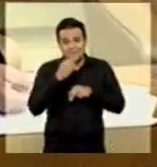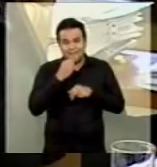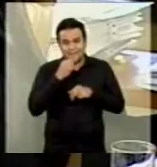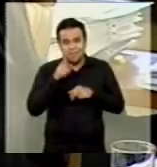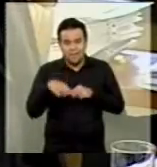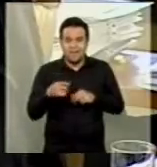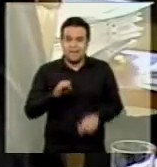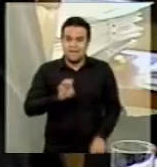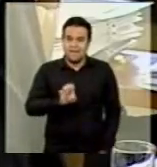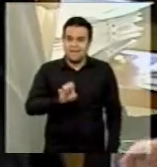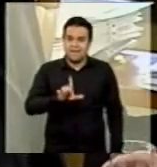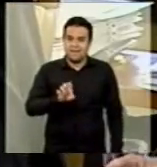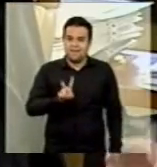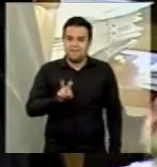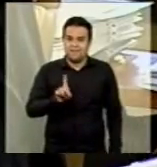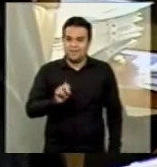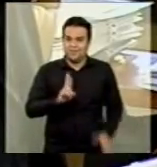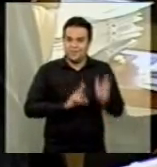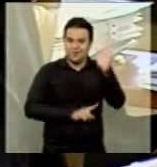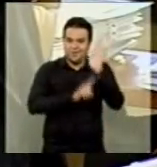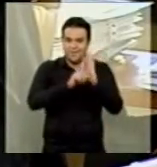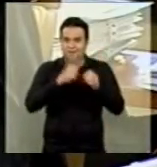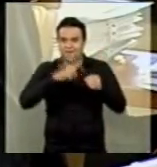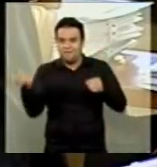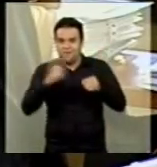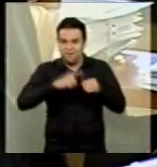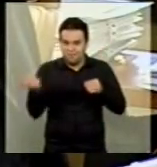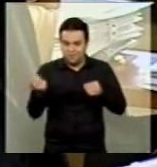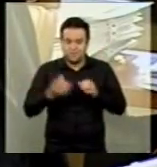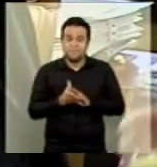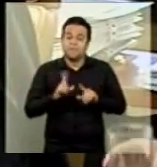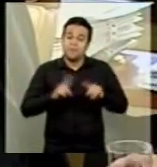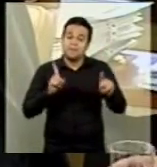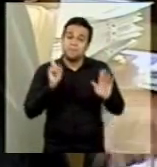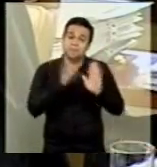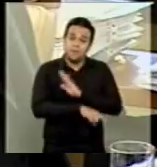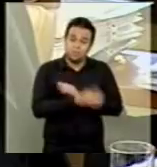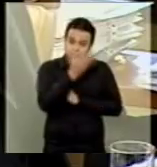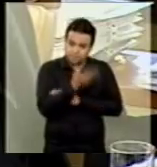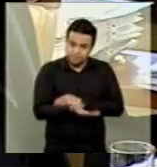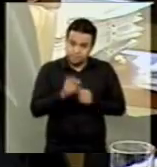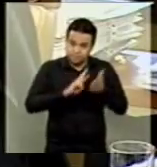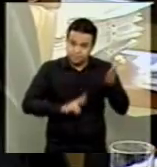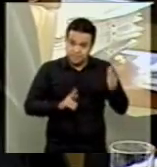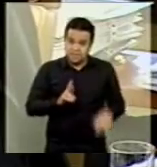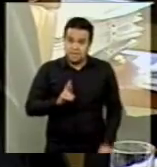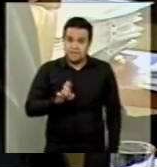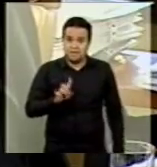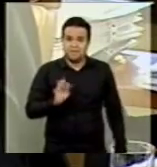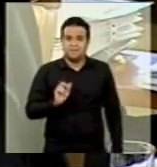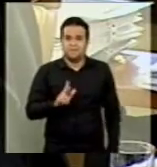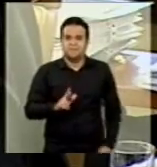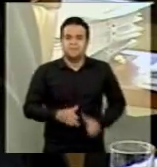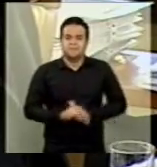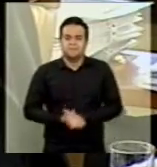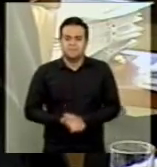Então, Vossa Excelência vai nesse sentido. Aí eu queria fazer uma pergunta ao eminente relator. Vamos supor,